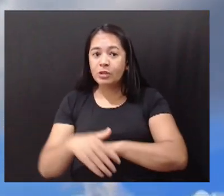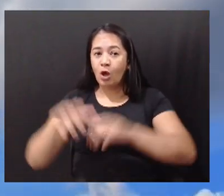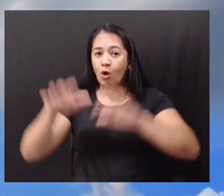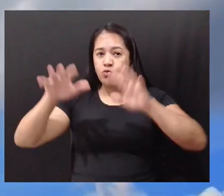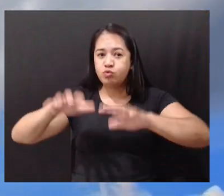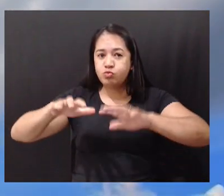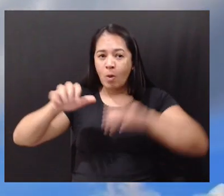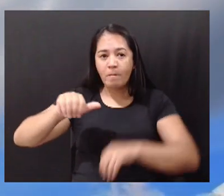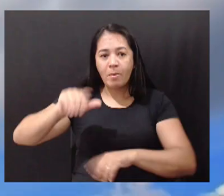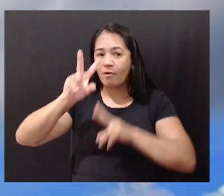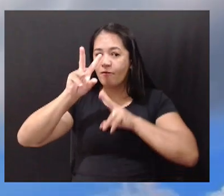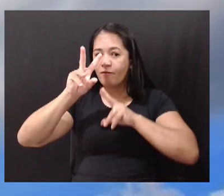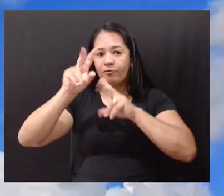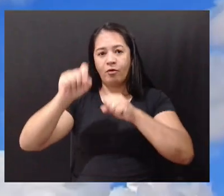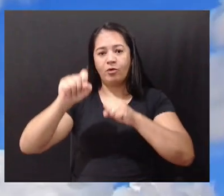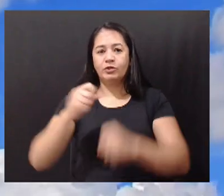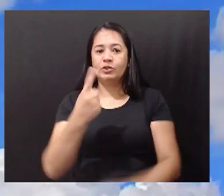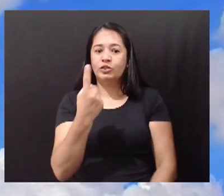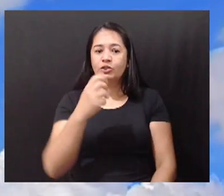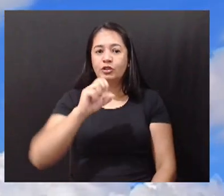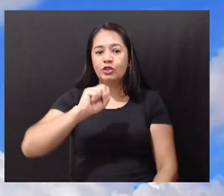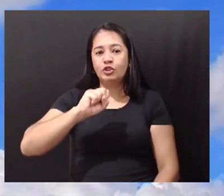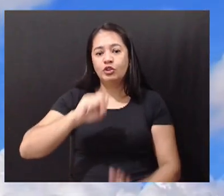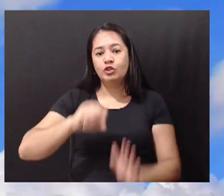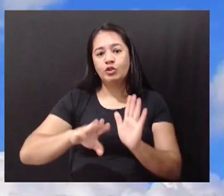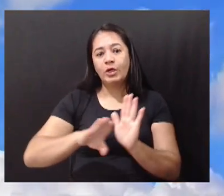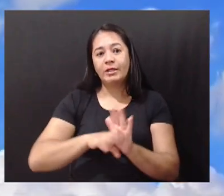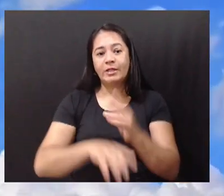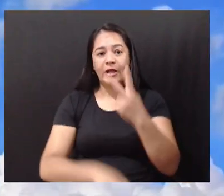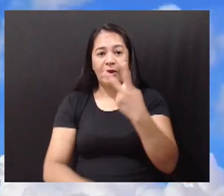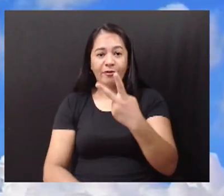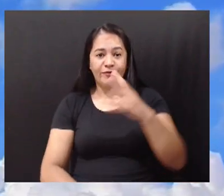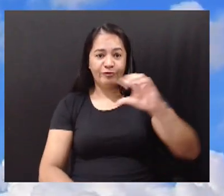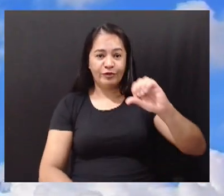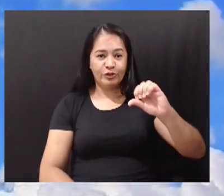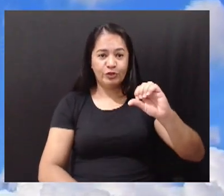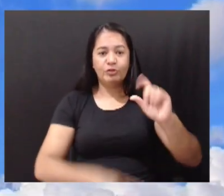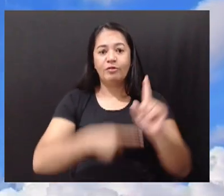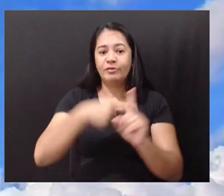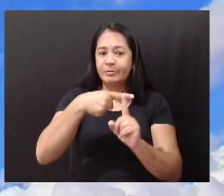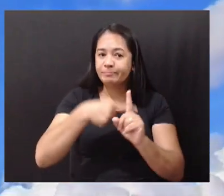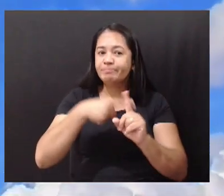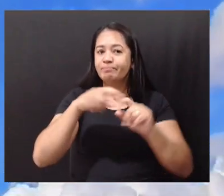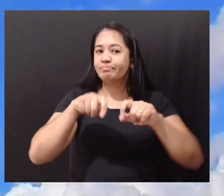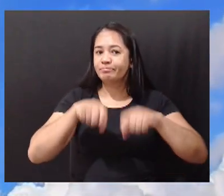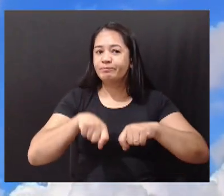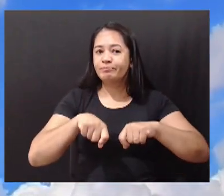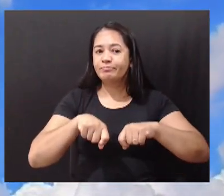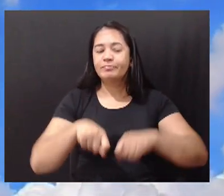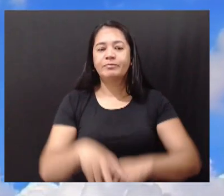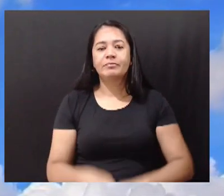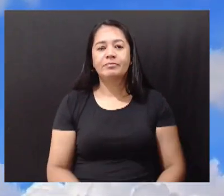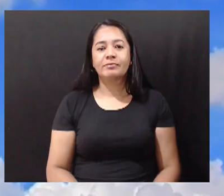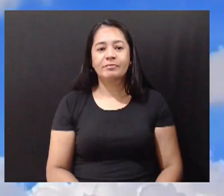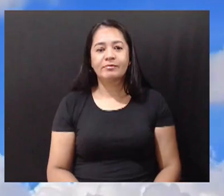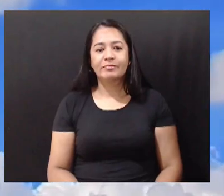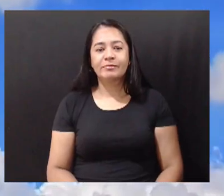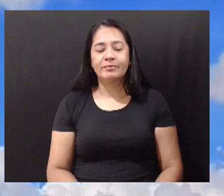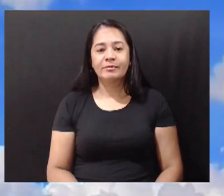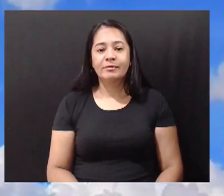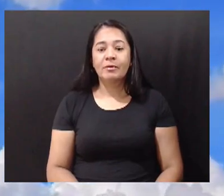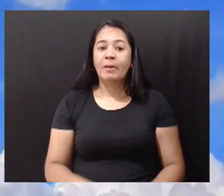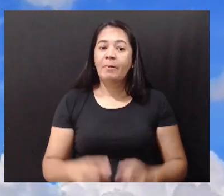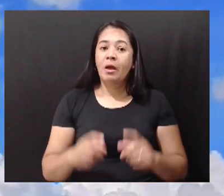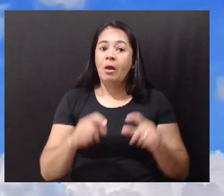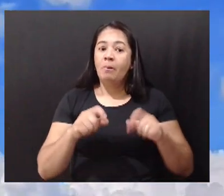A mínima foi de 18 graus, a máxima pode chegar aos 29 graus e a probabilidade de chuva